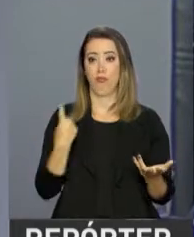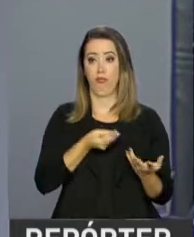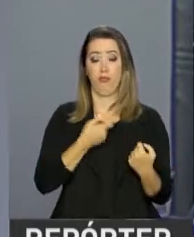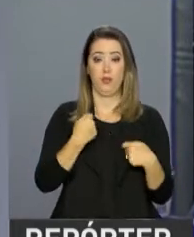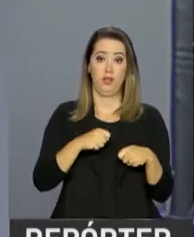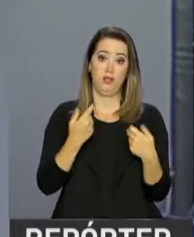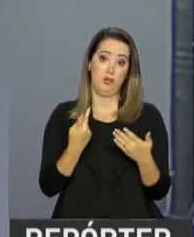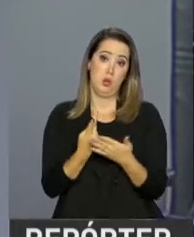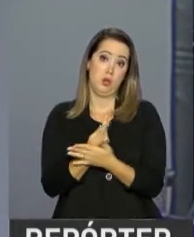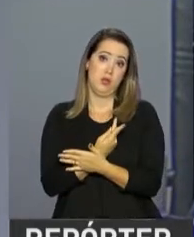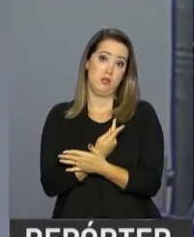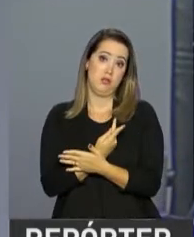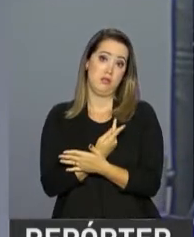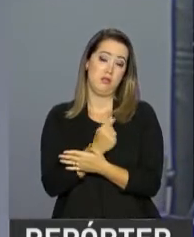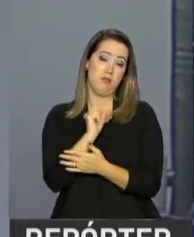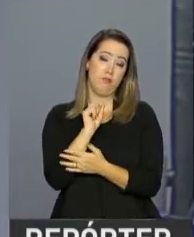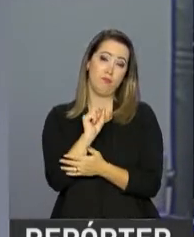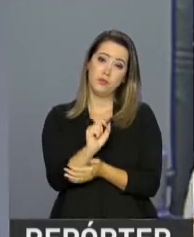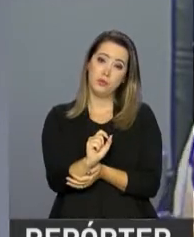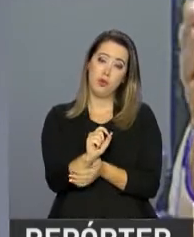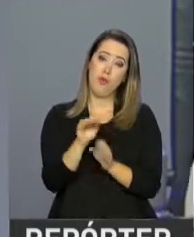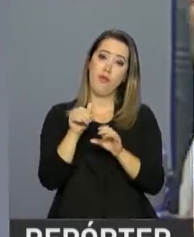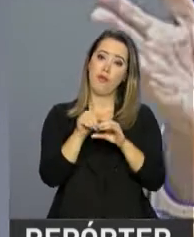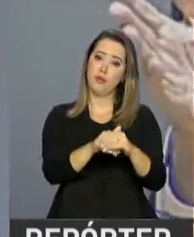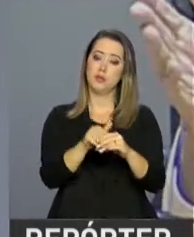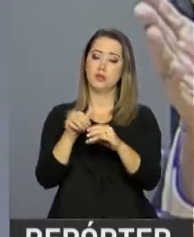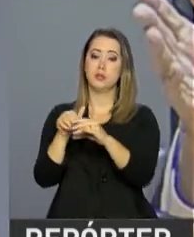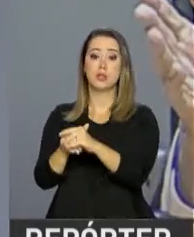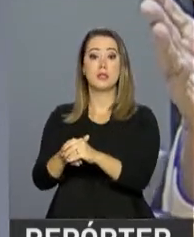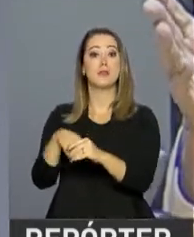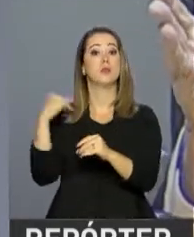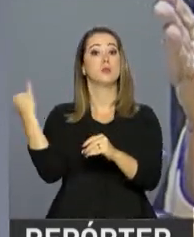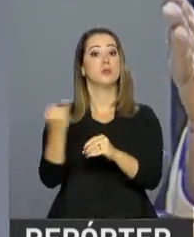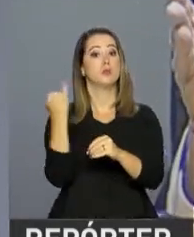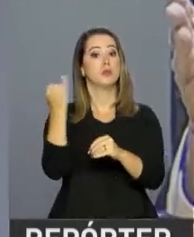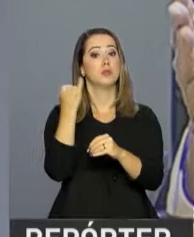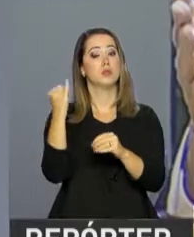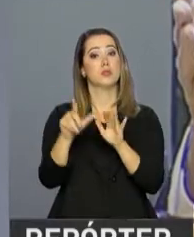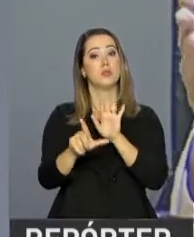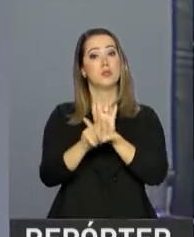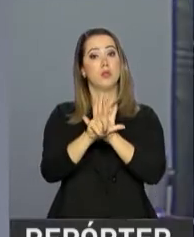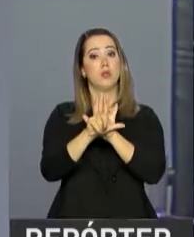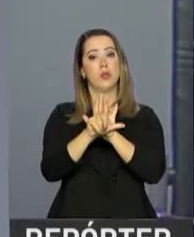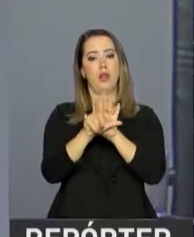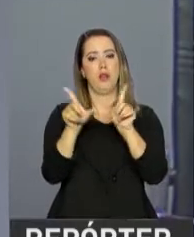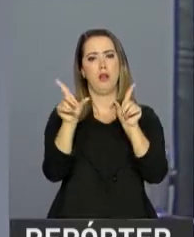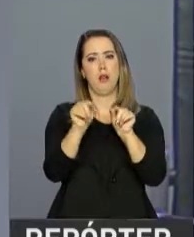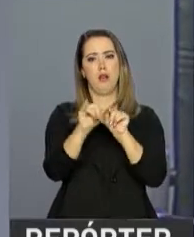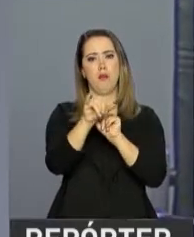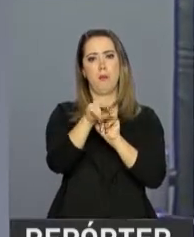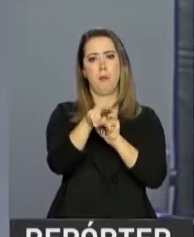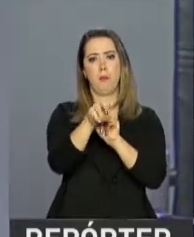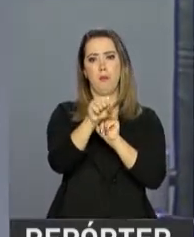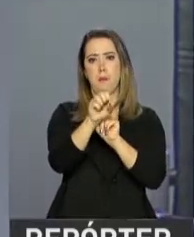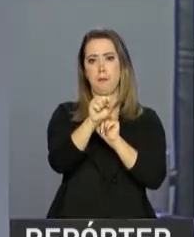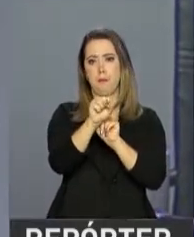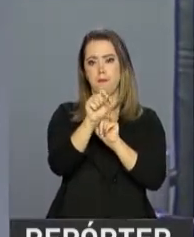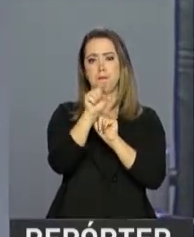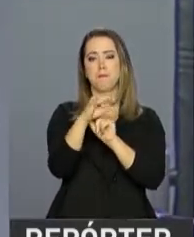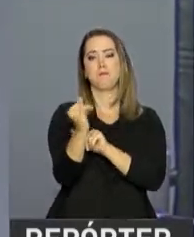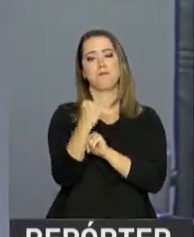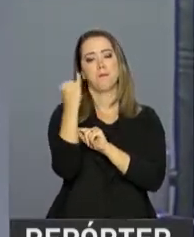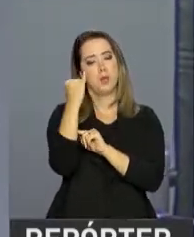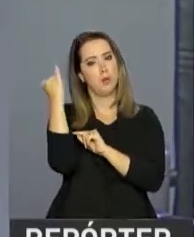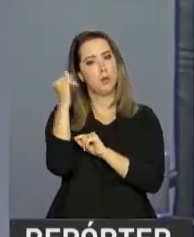concretizada por uma votação da maior importância, que é a reforma da Previdência. Este é o ponto fundamental, esse